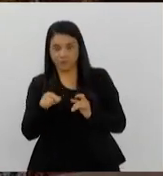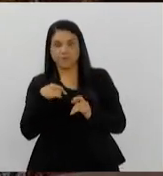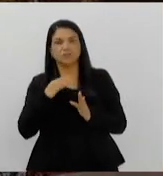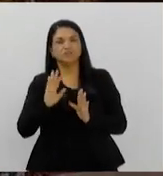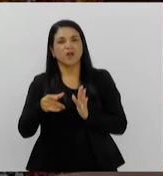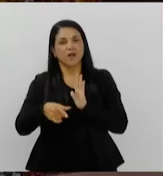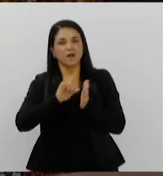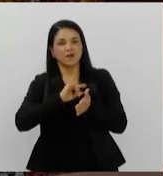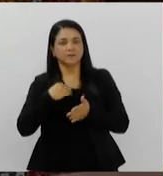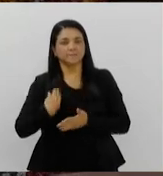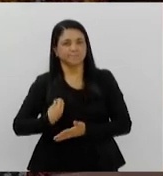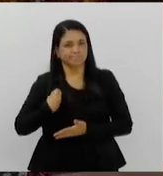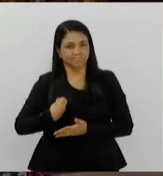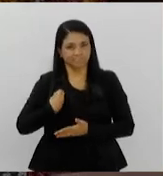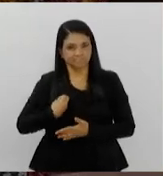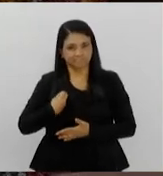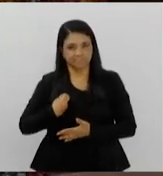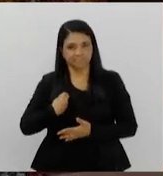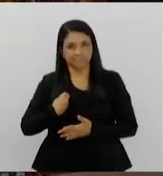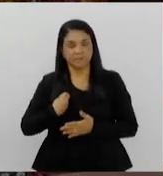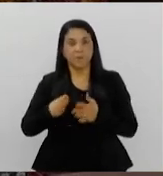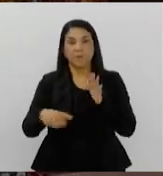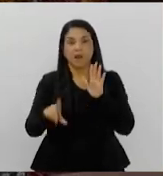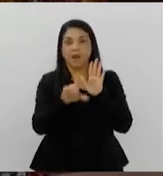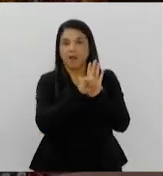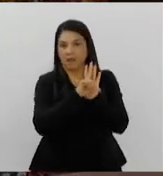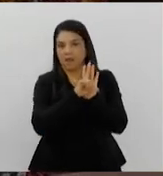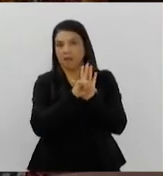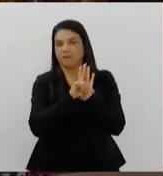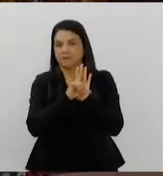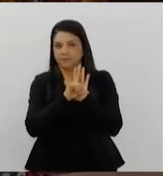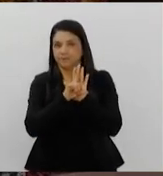existia uma legislação